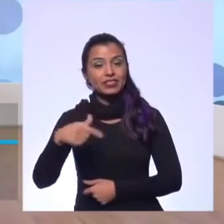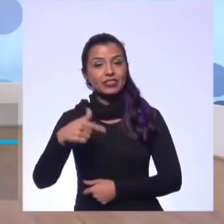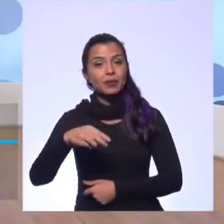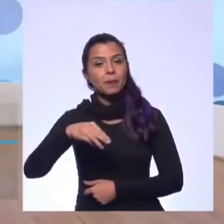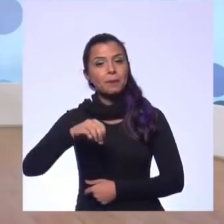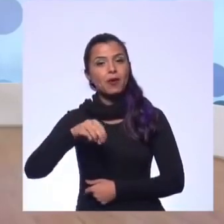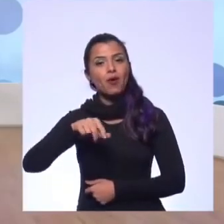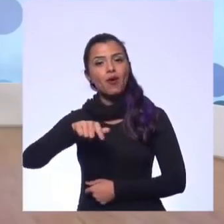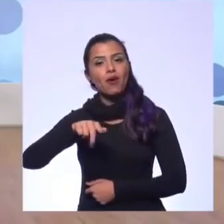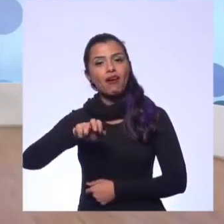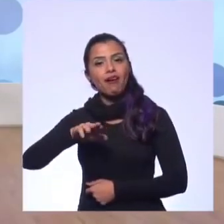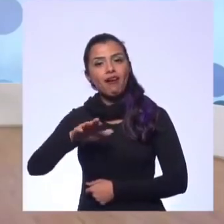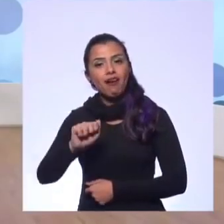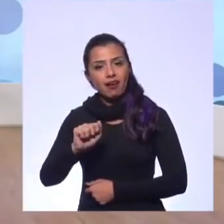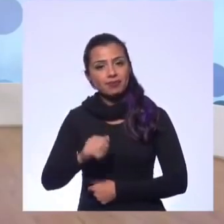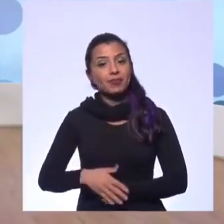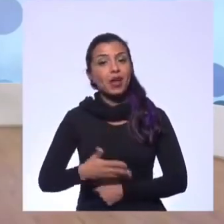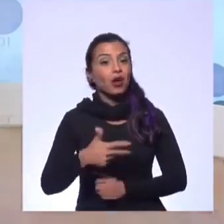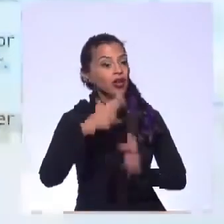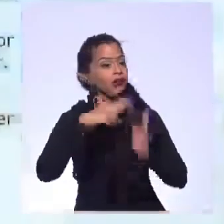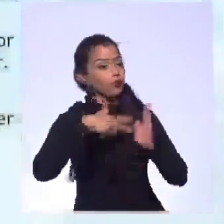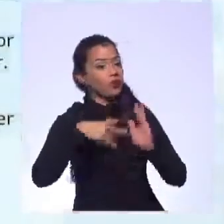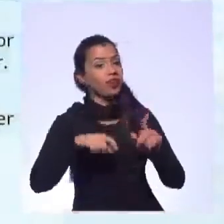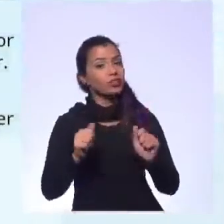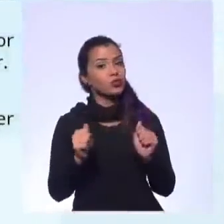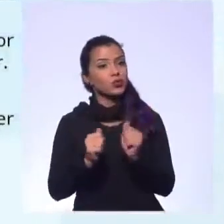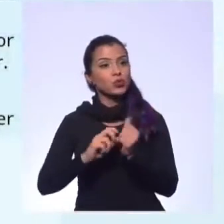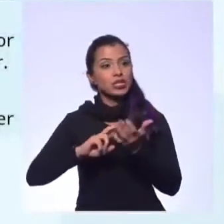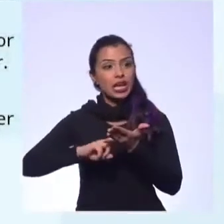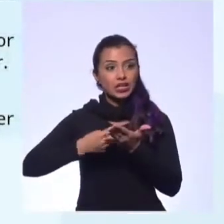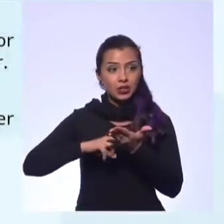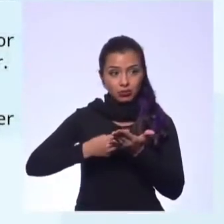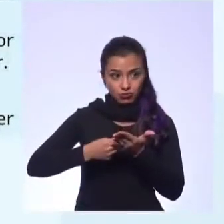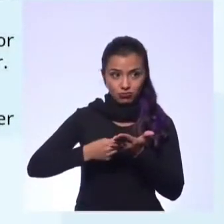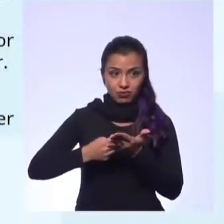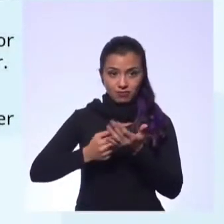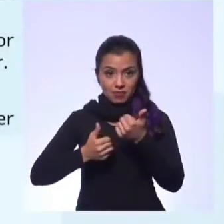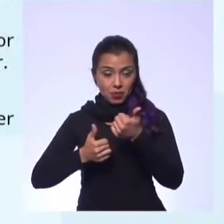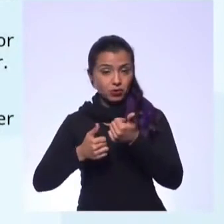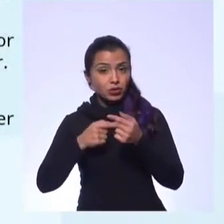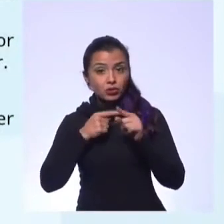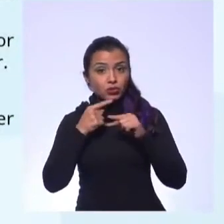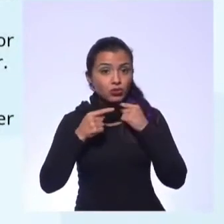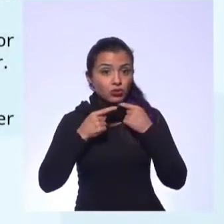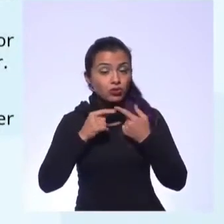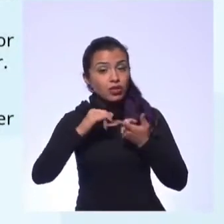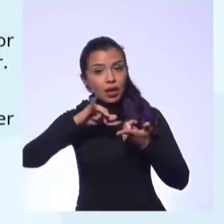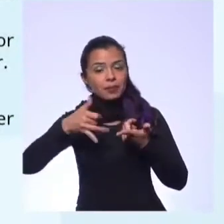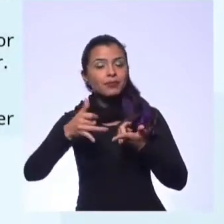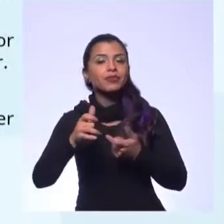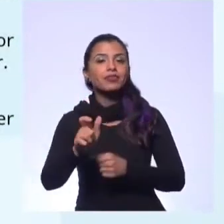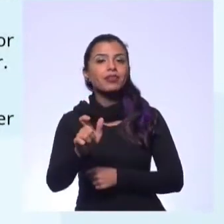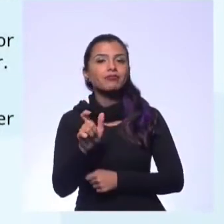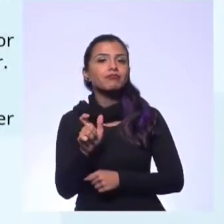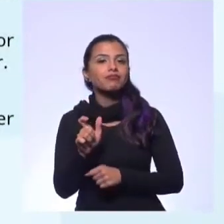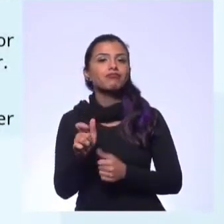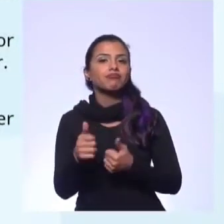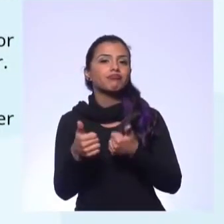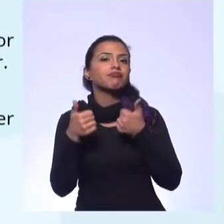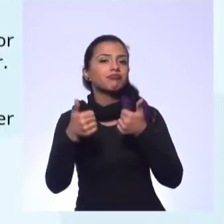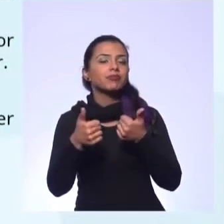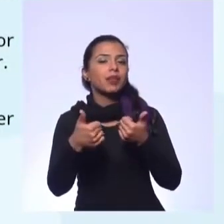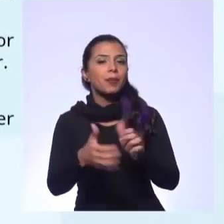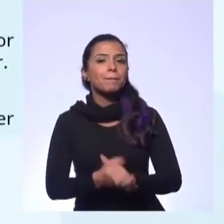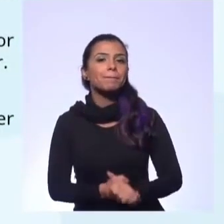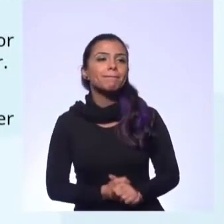respostas. A gente vai fazer a leitura agora e a tradução para vocês. E aí, se vocês tiverem alguma dúvida em alguma palavra, vocês podem perguntar também. Vamos lá.